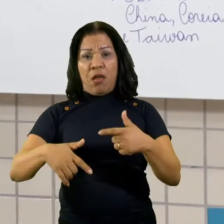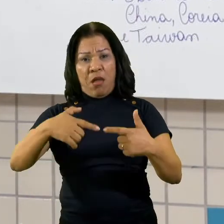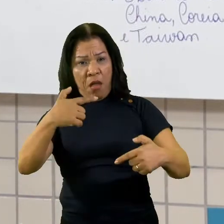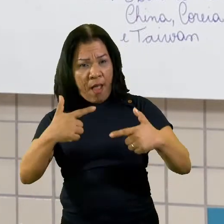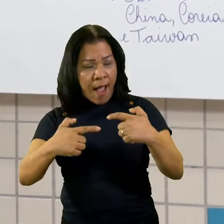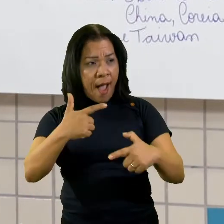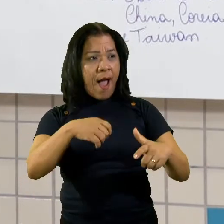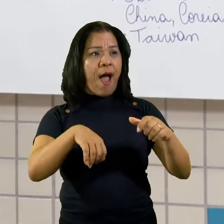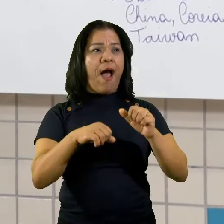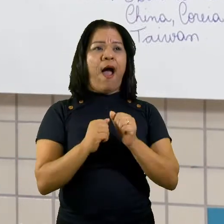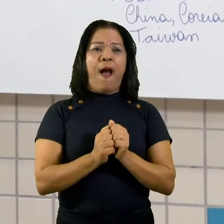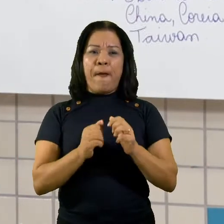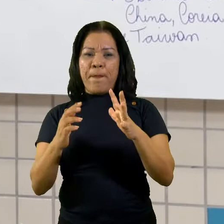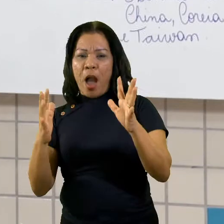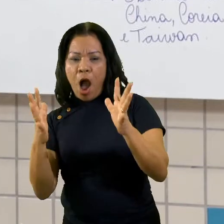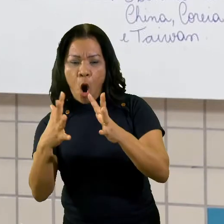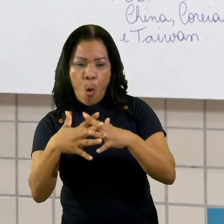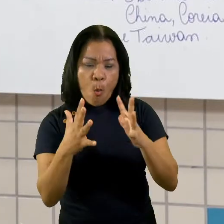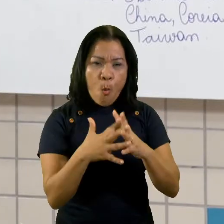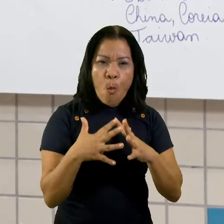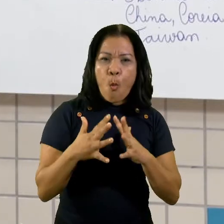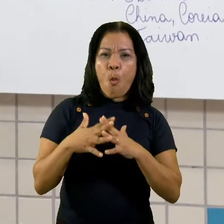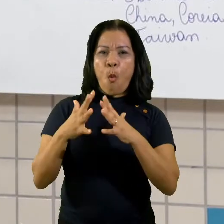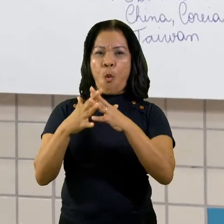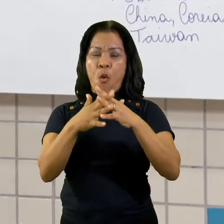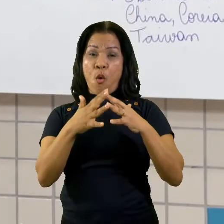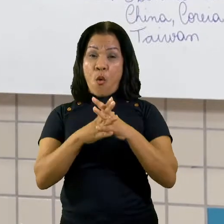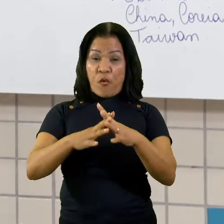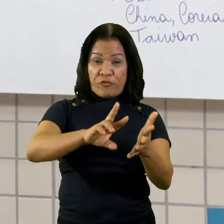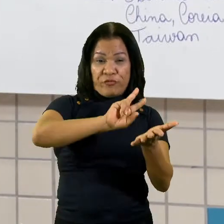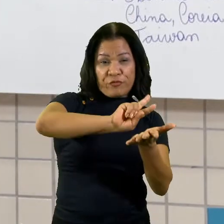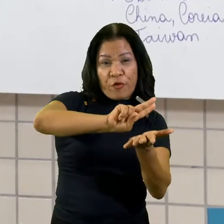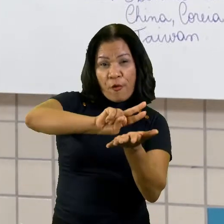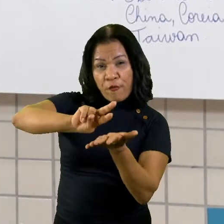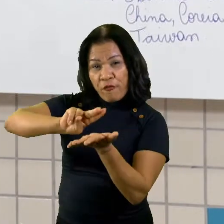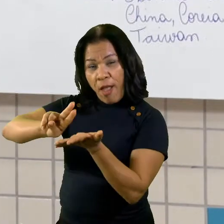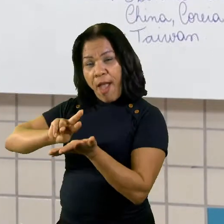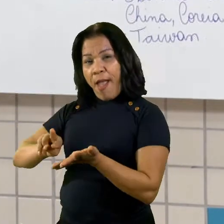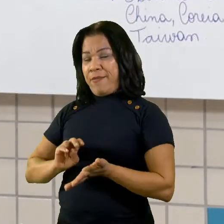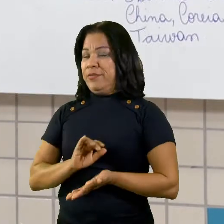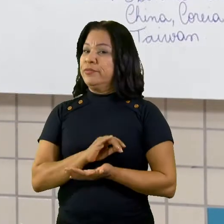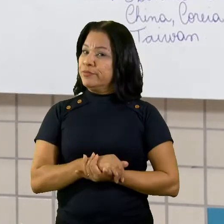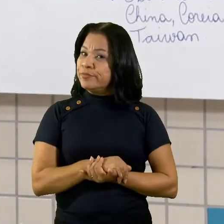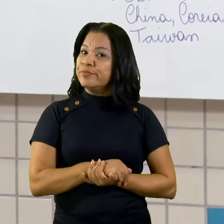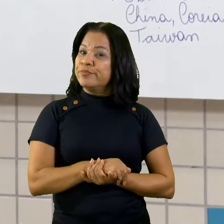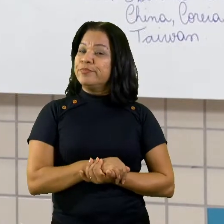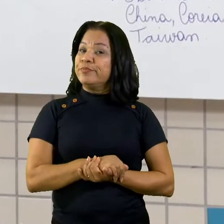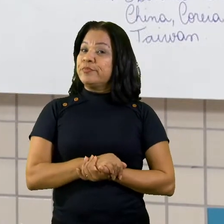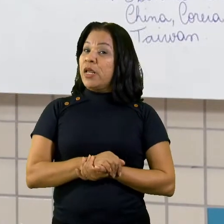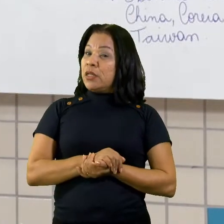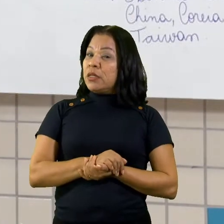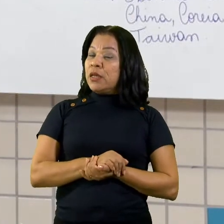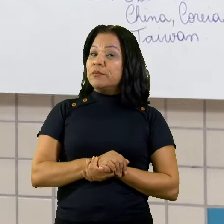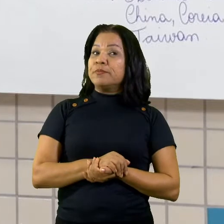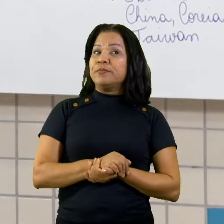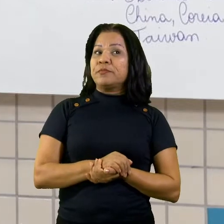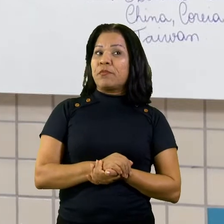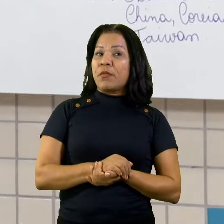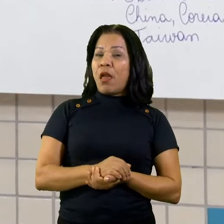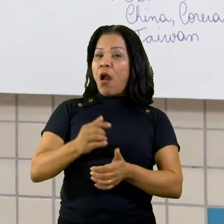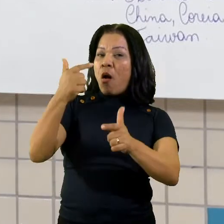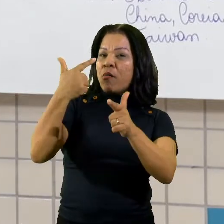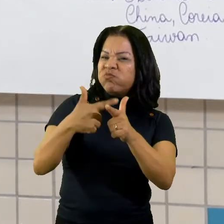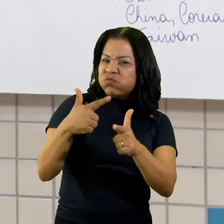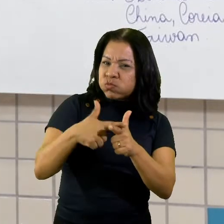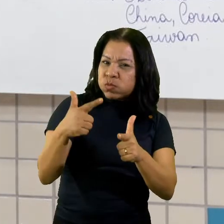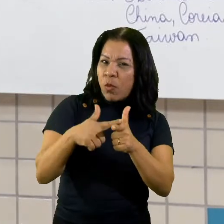sejam eles outros conflitos, mas existem muitos conflitos nessa região. O conflito mais famoso, mais conhecido, que a gente mais assiste